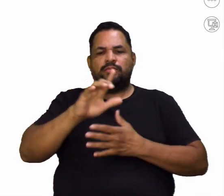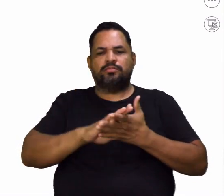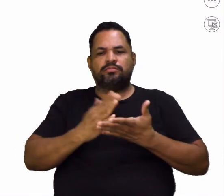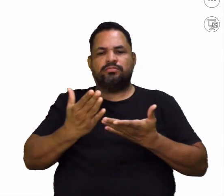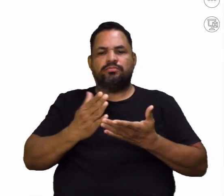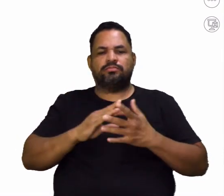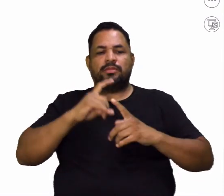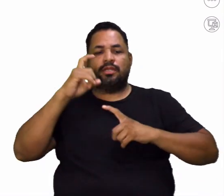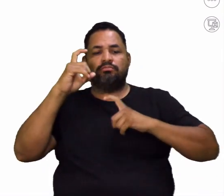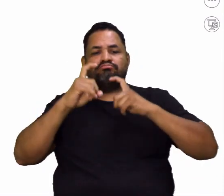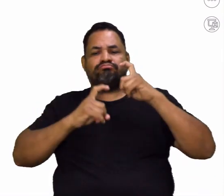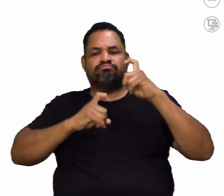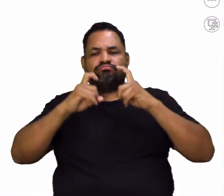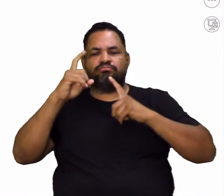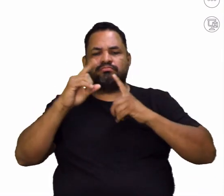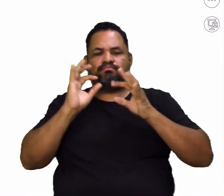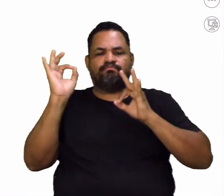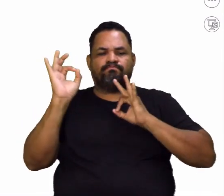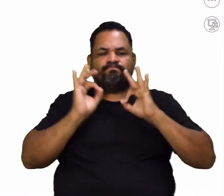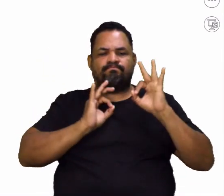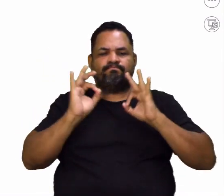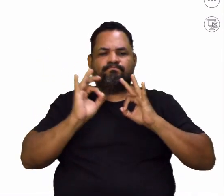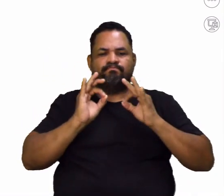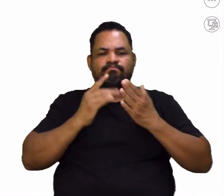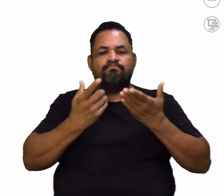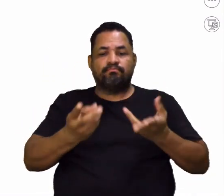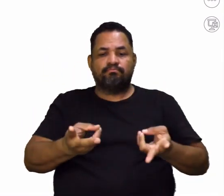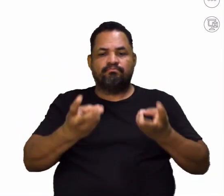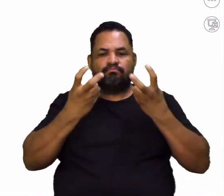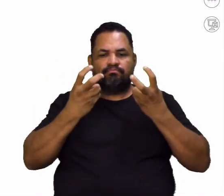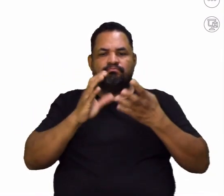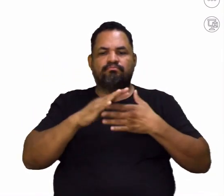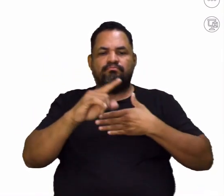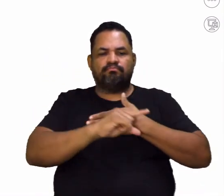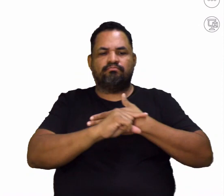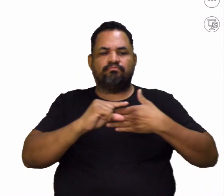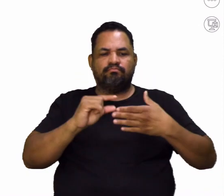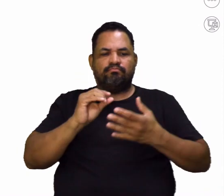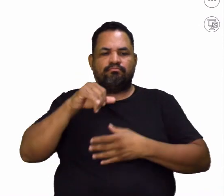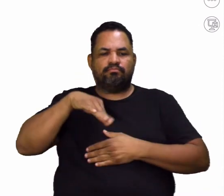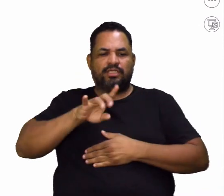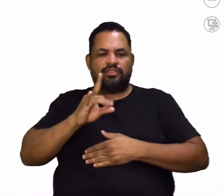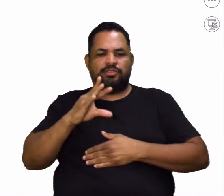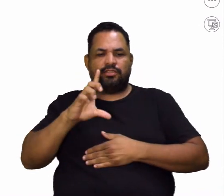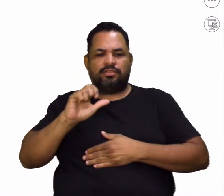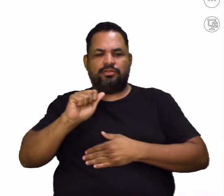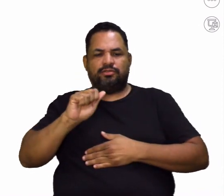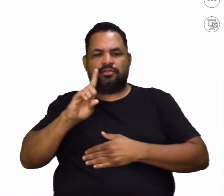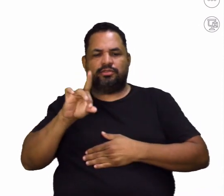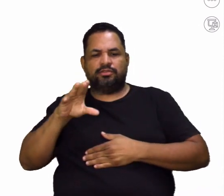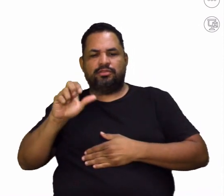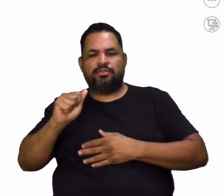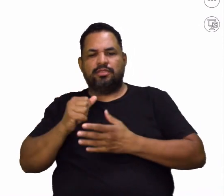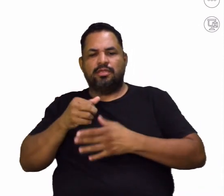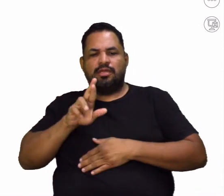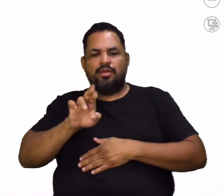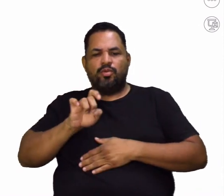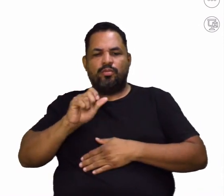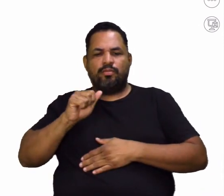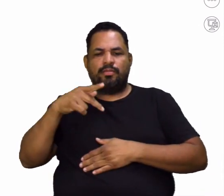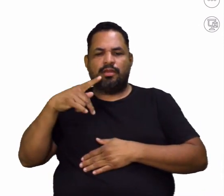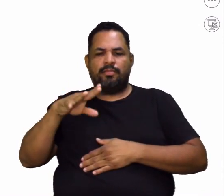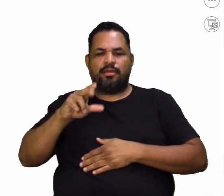na expressão perfeitamente identificado em autores Como Machado de Assis